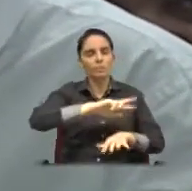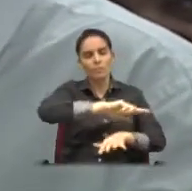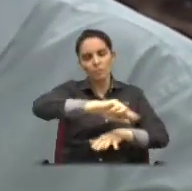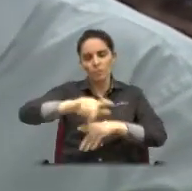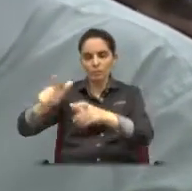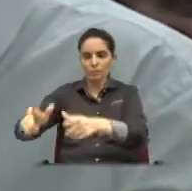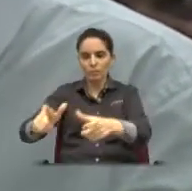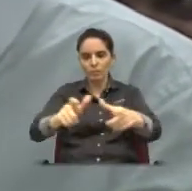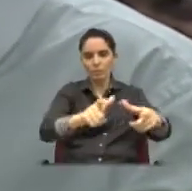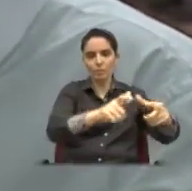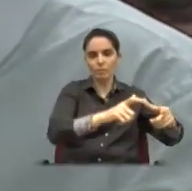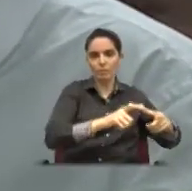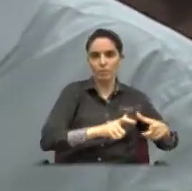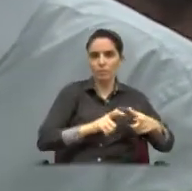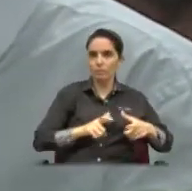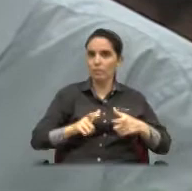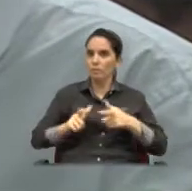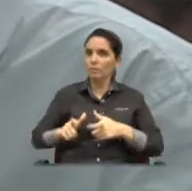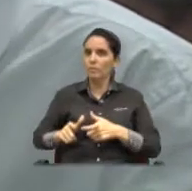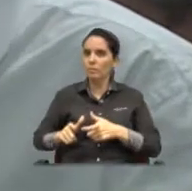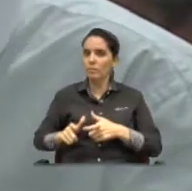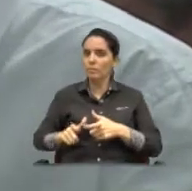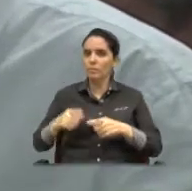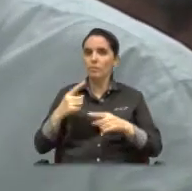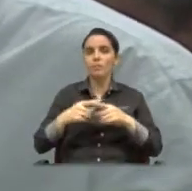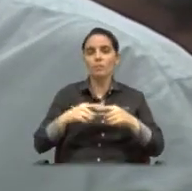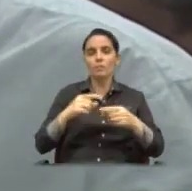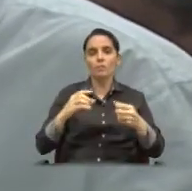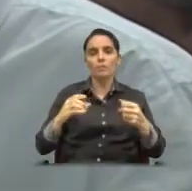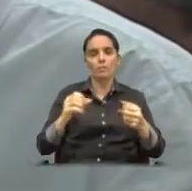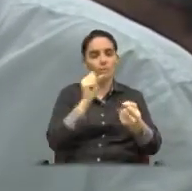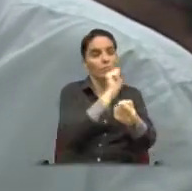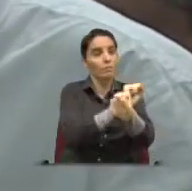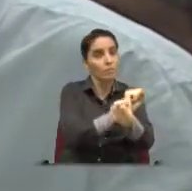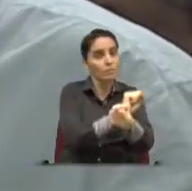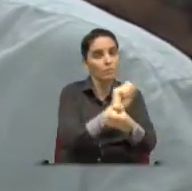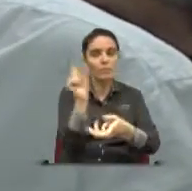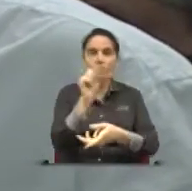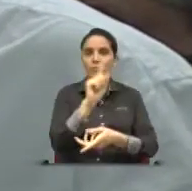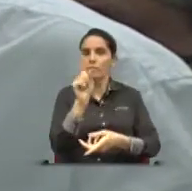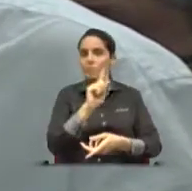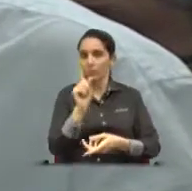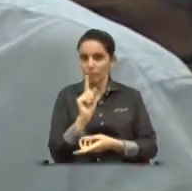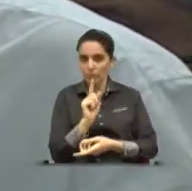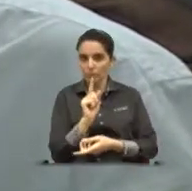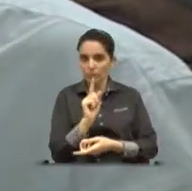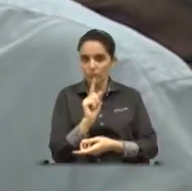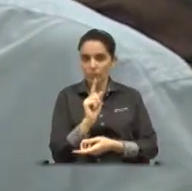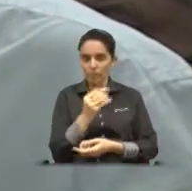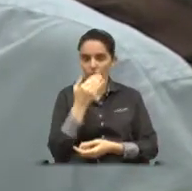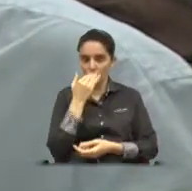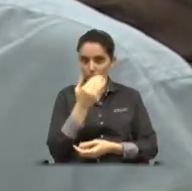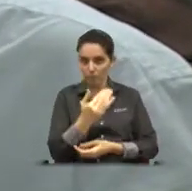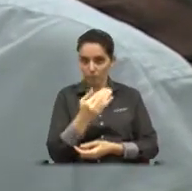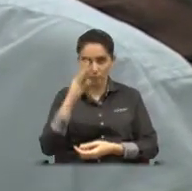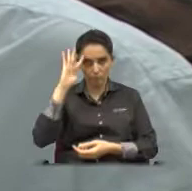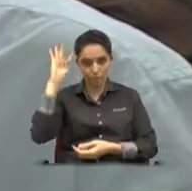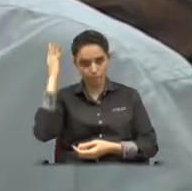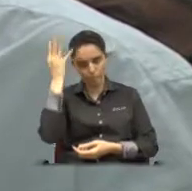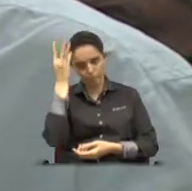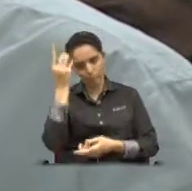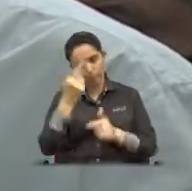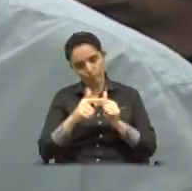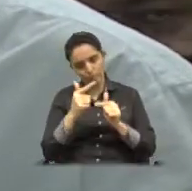para que venha prender as pessoas, mas que venha buscar uma solução para